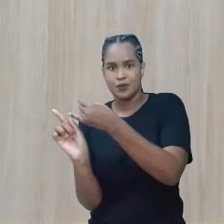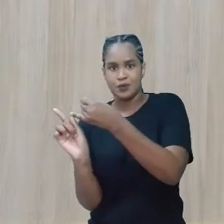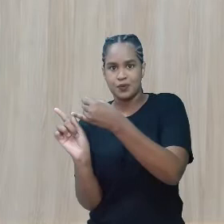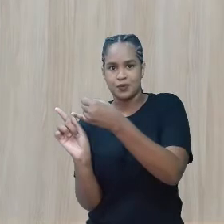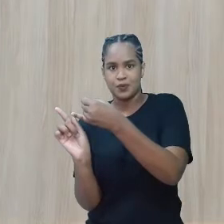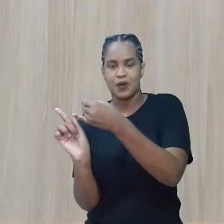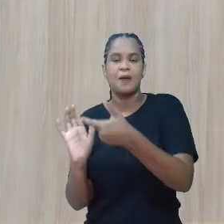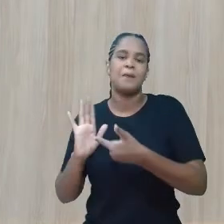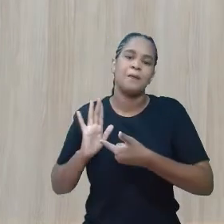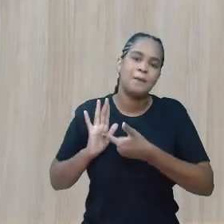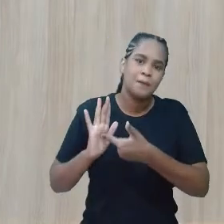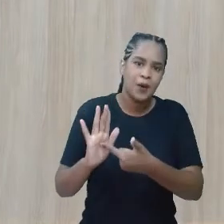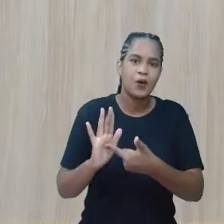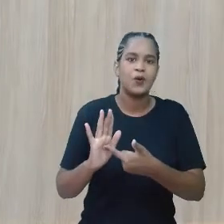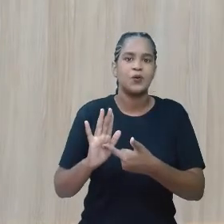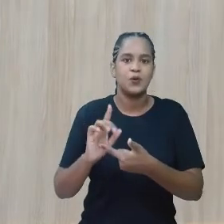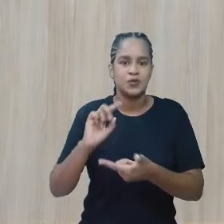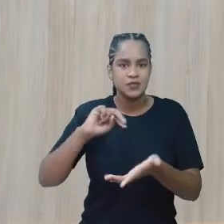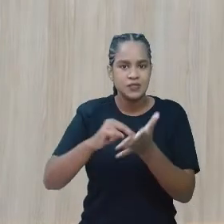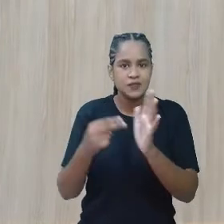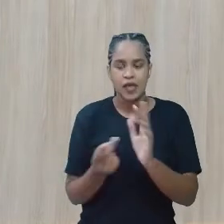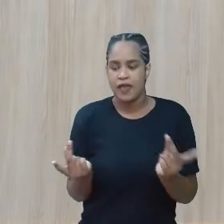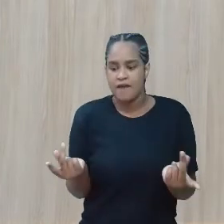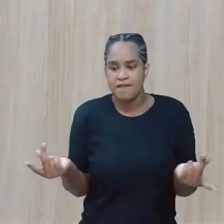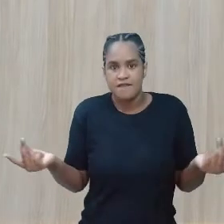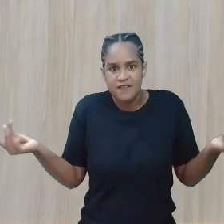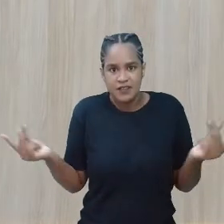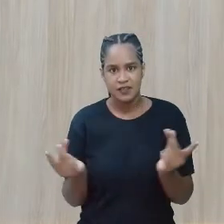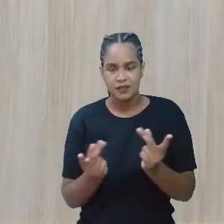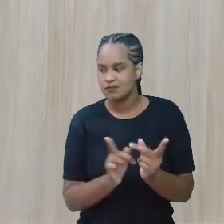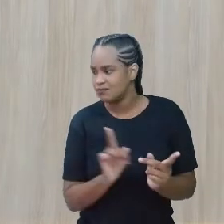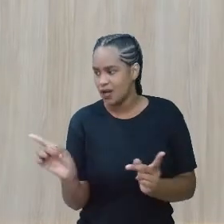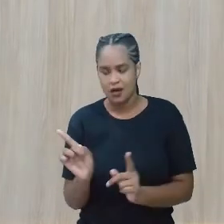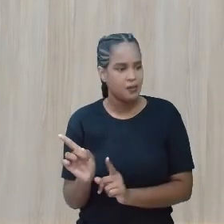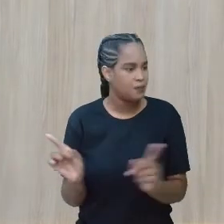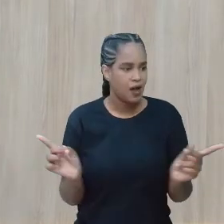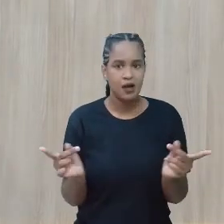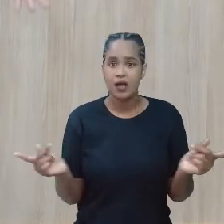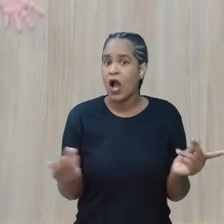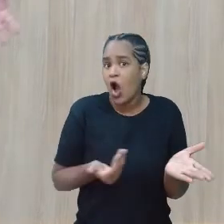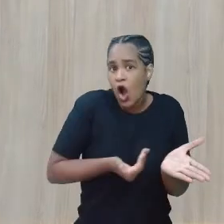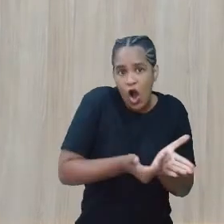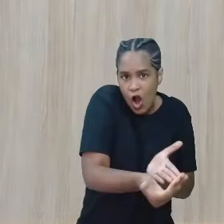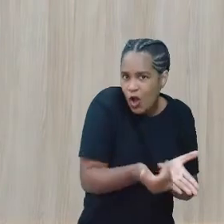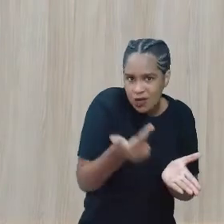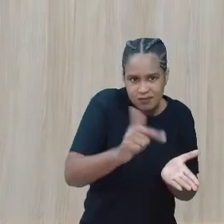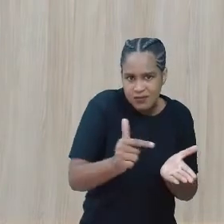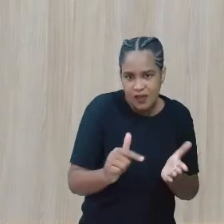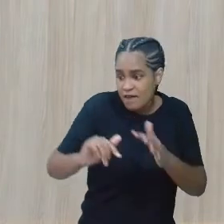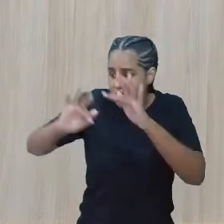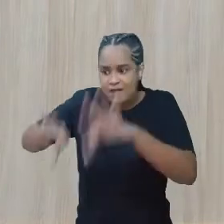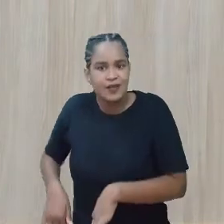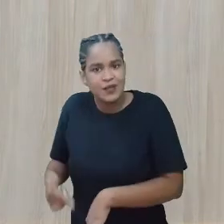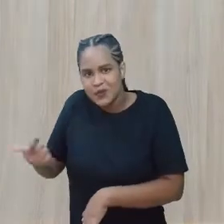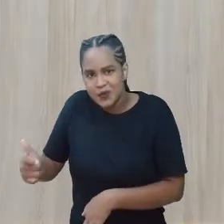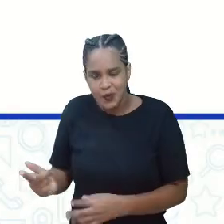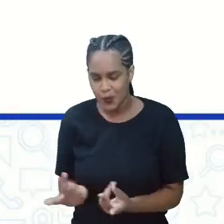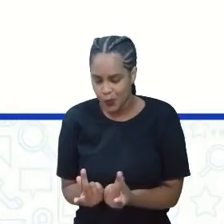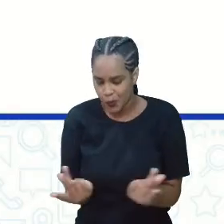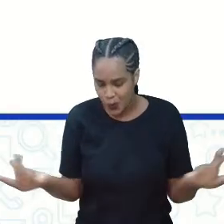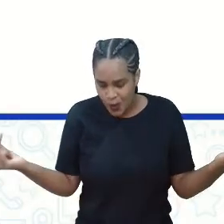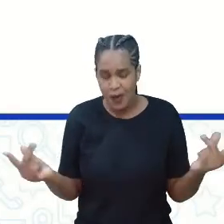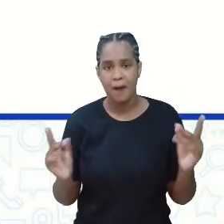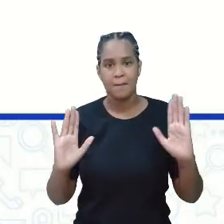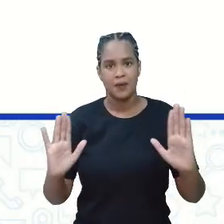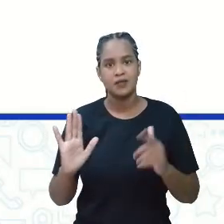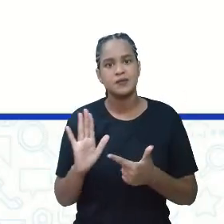indica justamente esse infinito, tá bom? Então a reta, ela nem tem começo e nem tem fim, tá bom? A reta, ela é